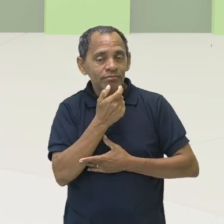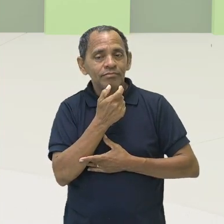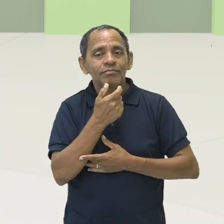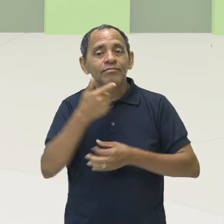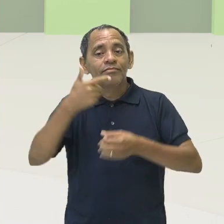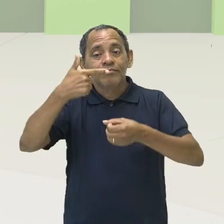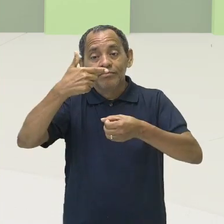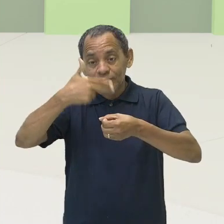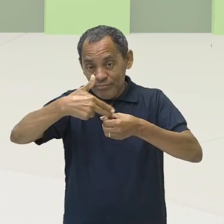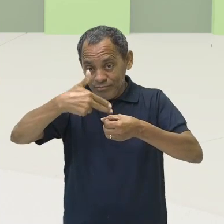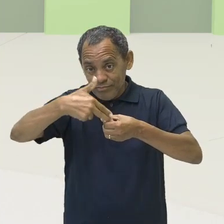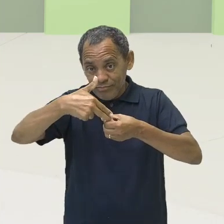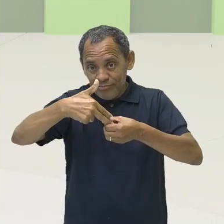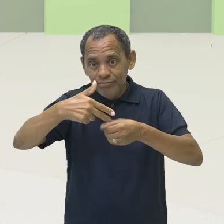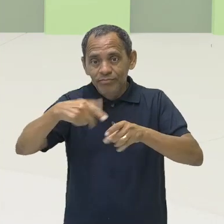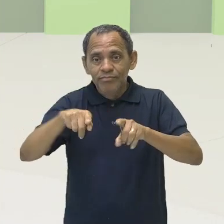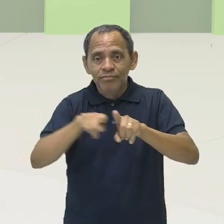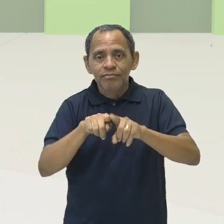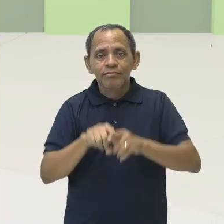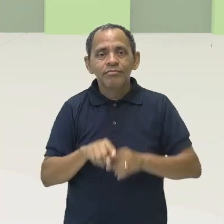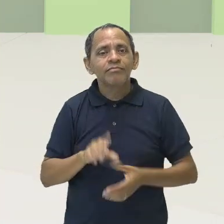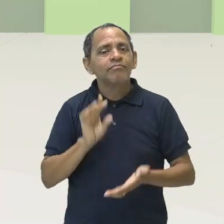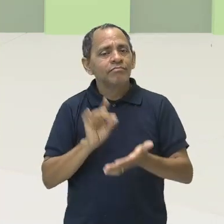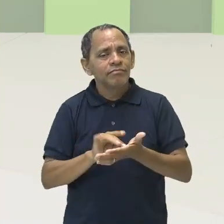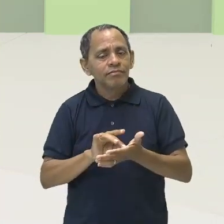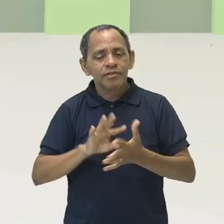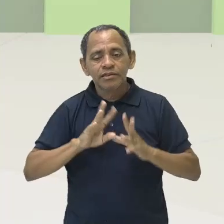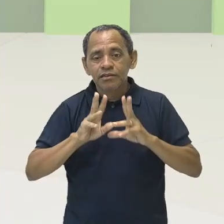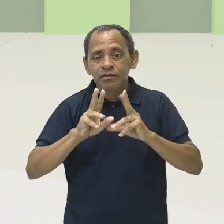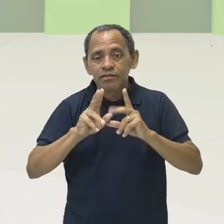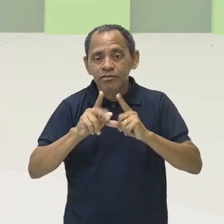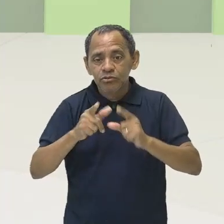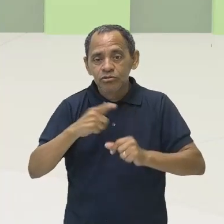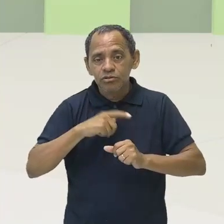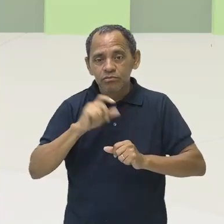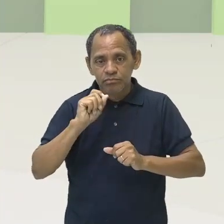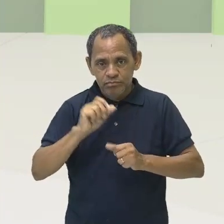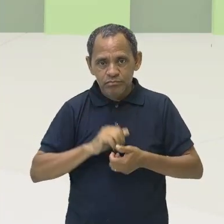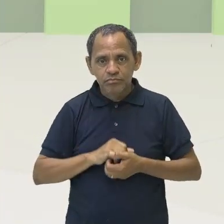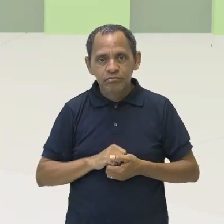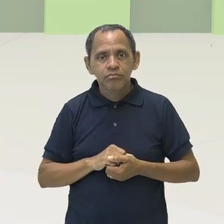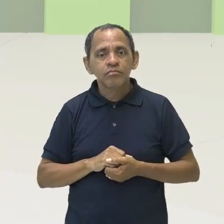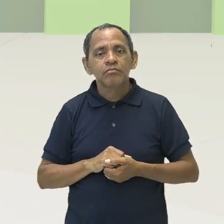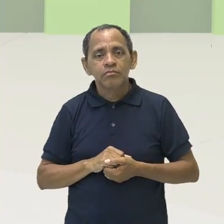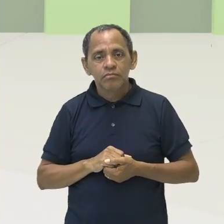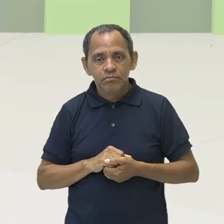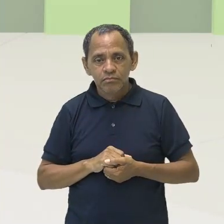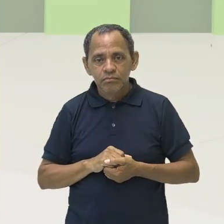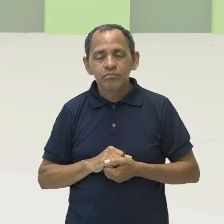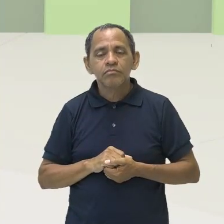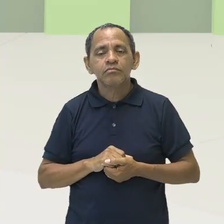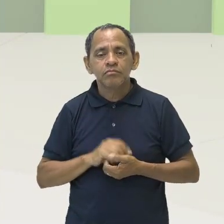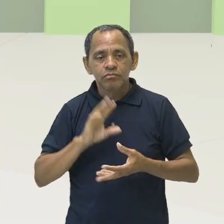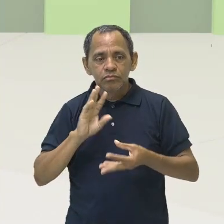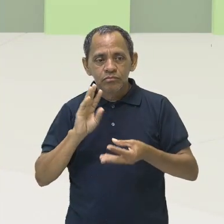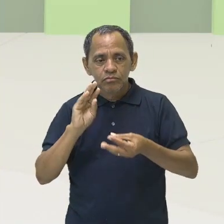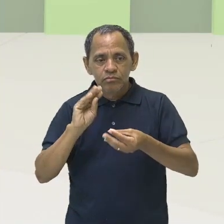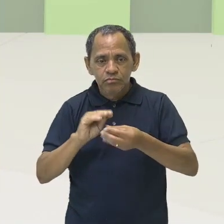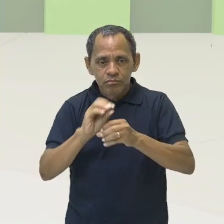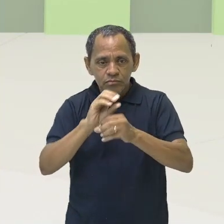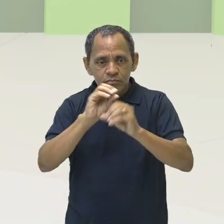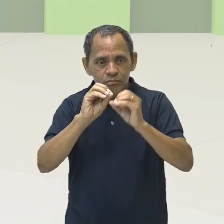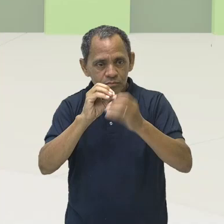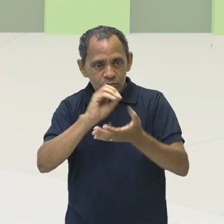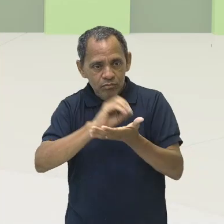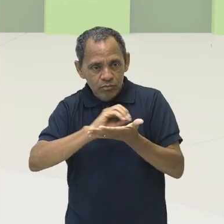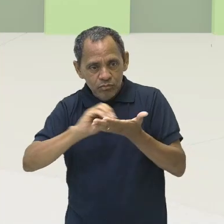petróleo. E é exatamente tudo isso nós temos os chamados compostos orgânicos, tá? Não é